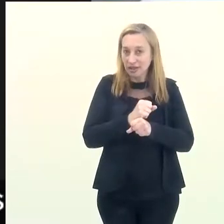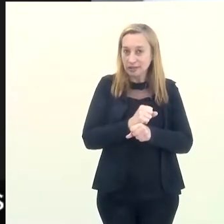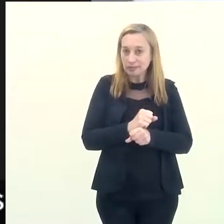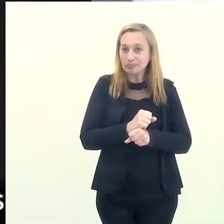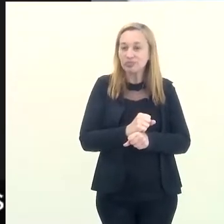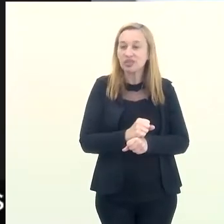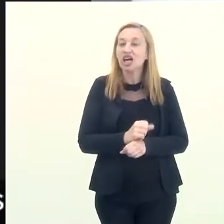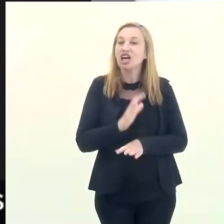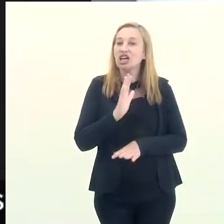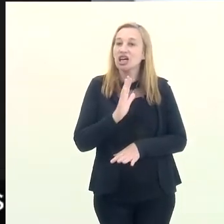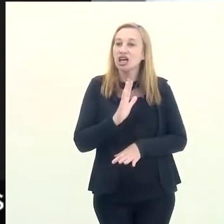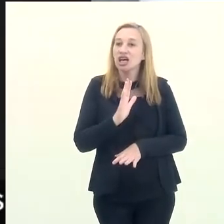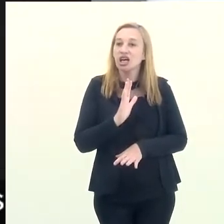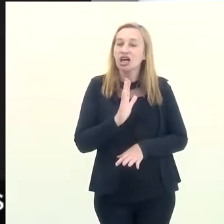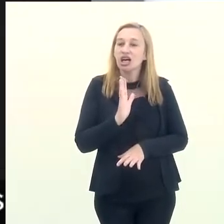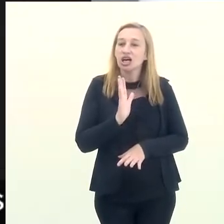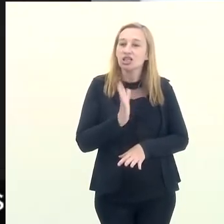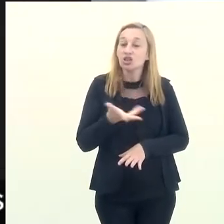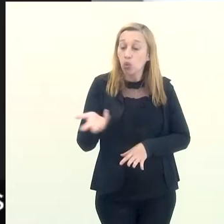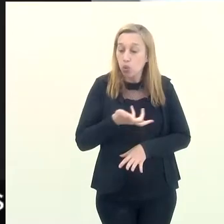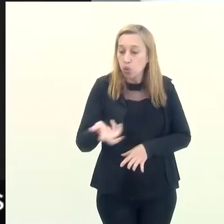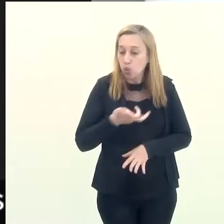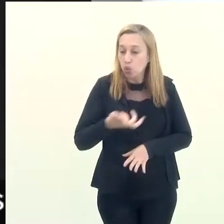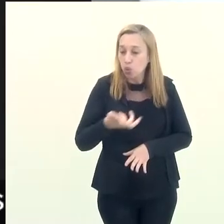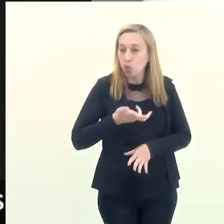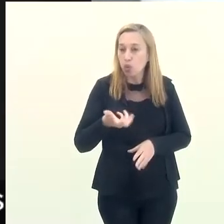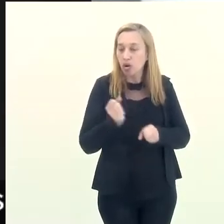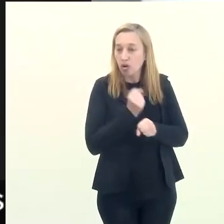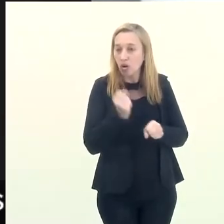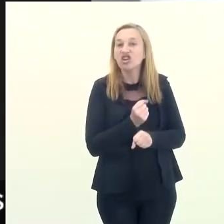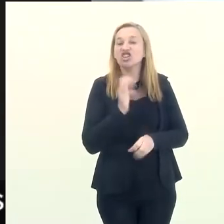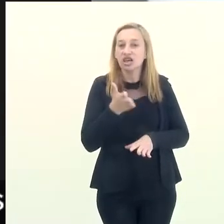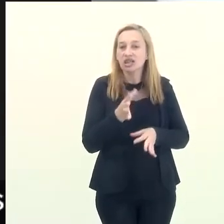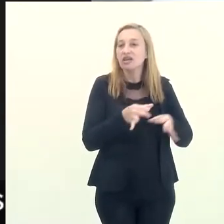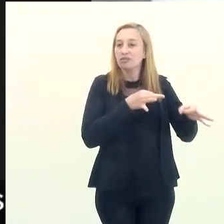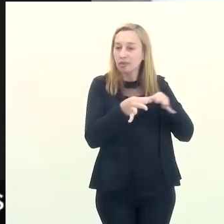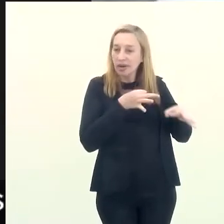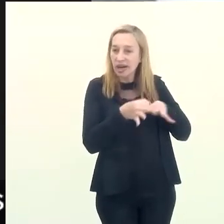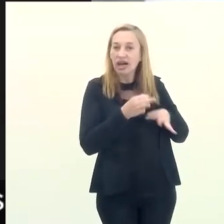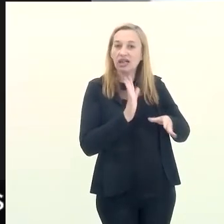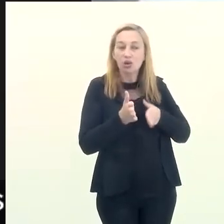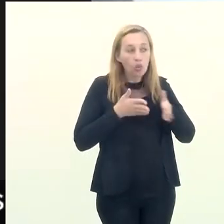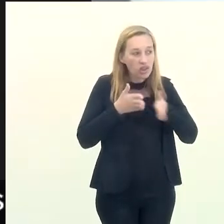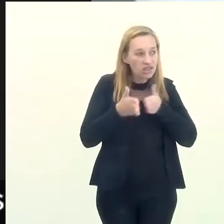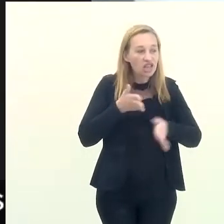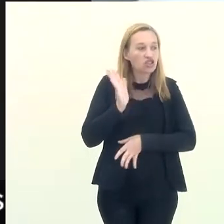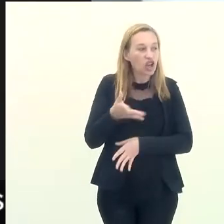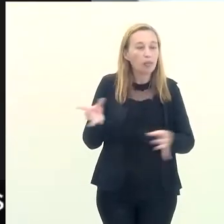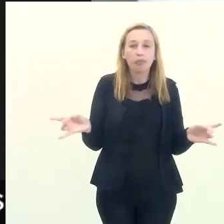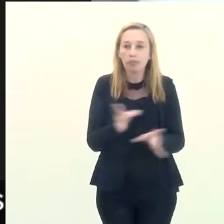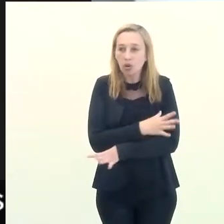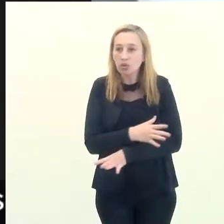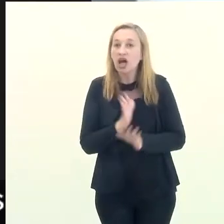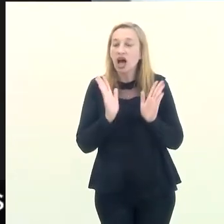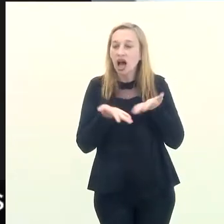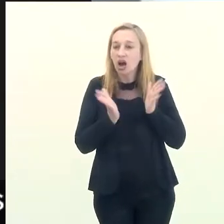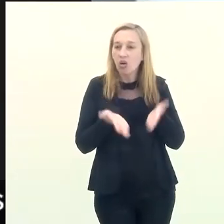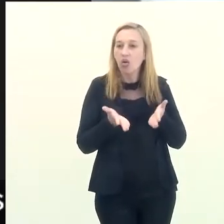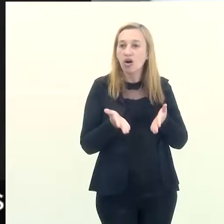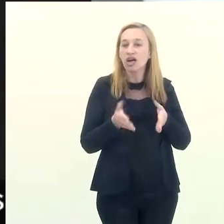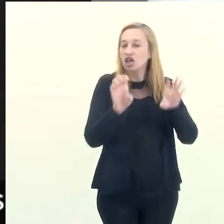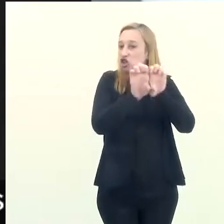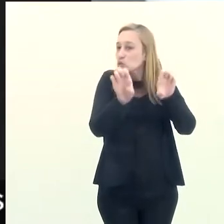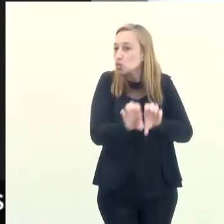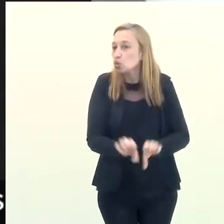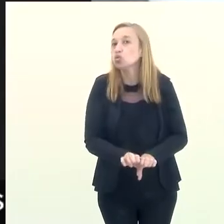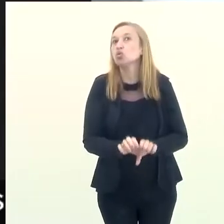ano. Estamos lá acelerando nas obras, já tem muita coisa feita, o acesso já está todo pronto. Então, agora a